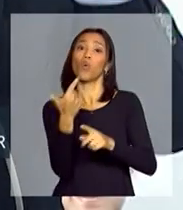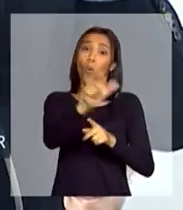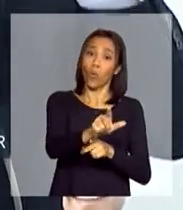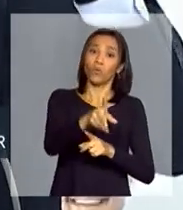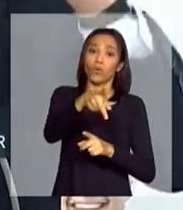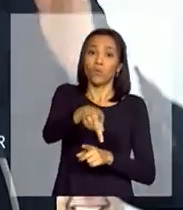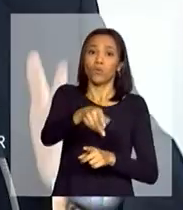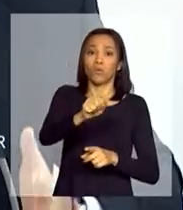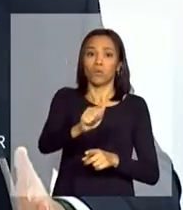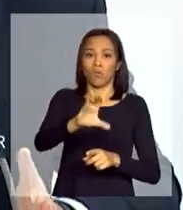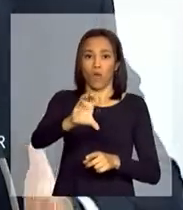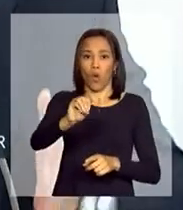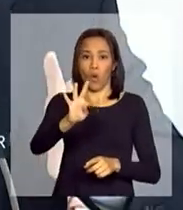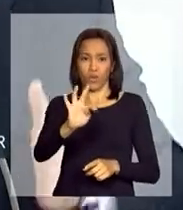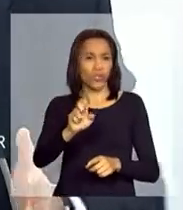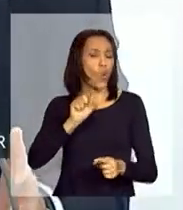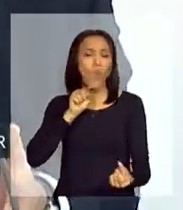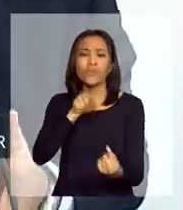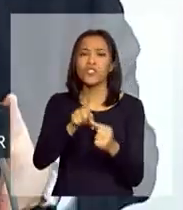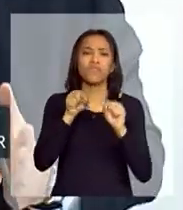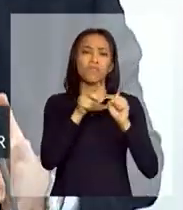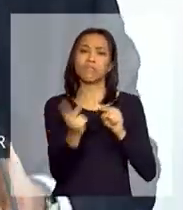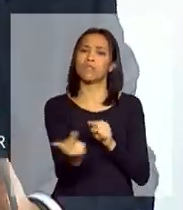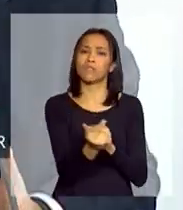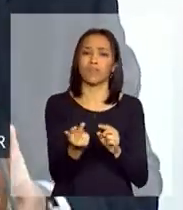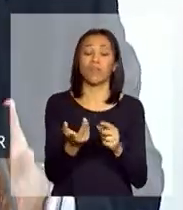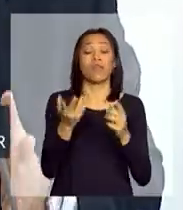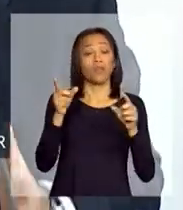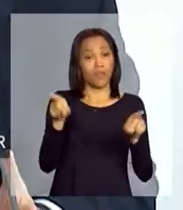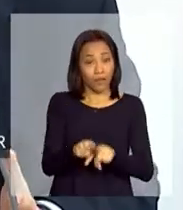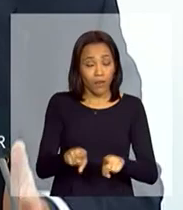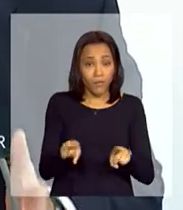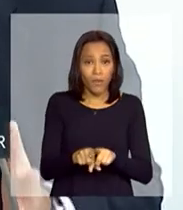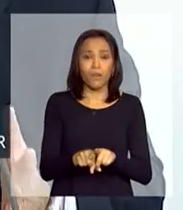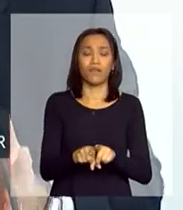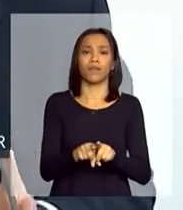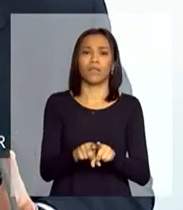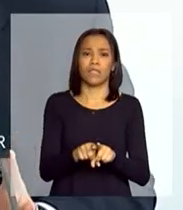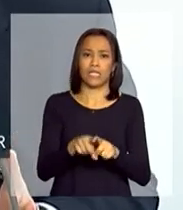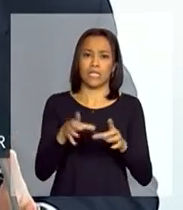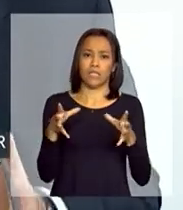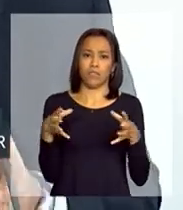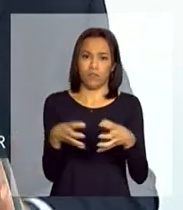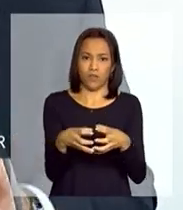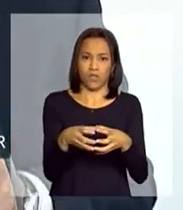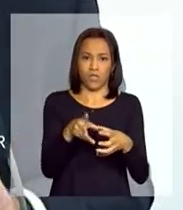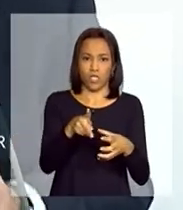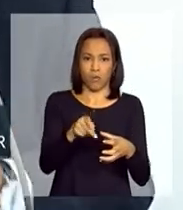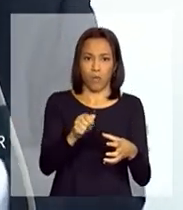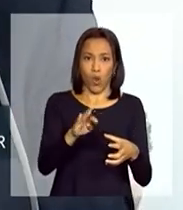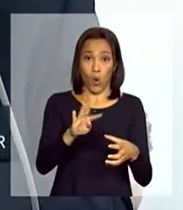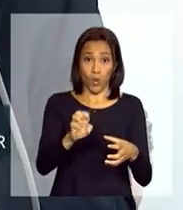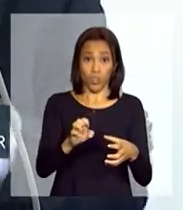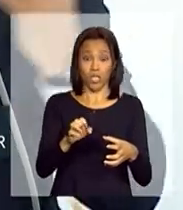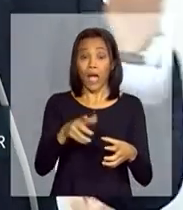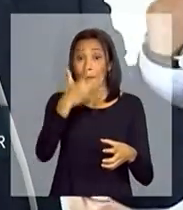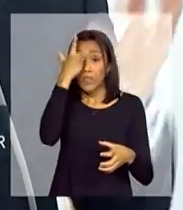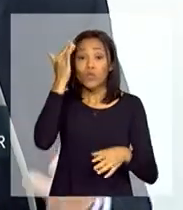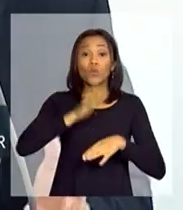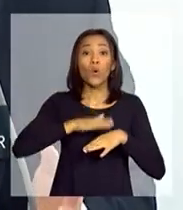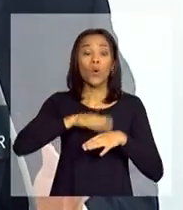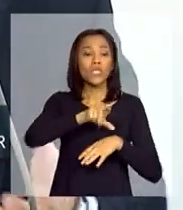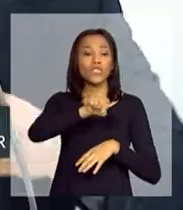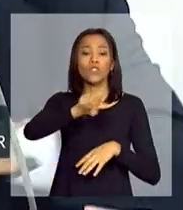o objetivo de permitir que também sobre o aspecto de pacotes o cliente possa escolher e